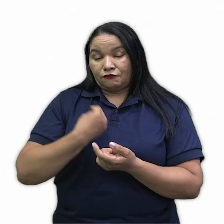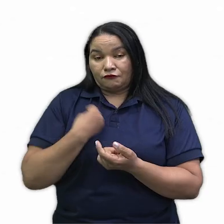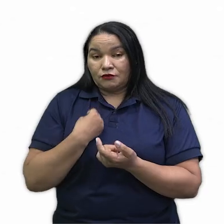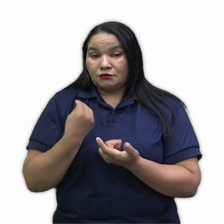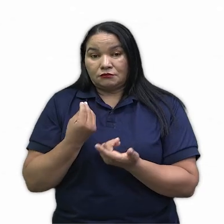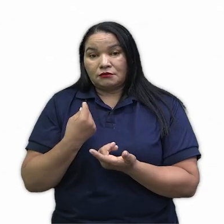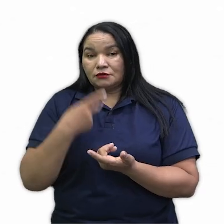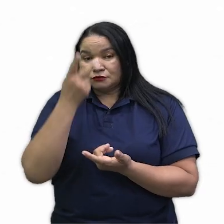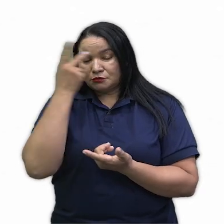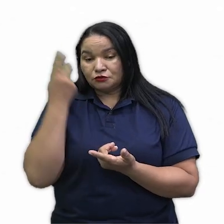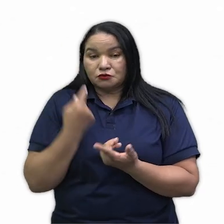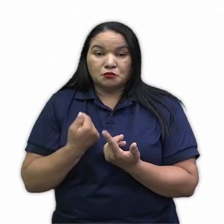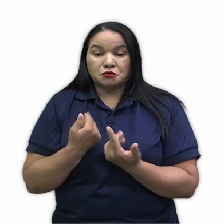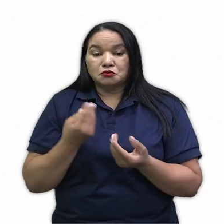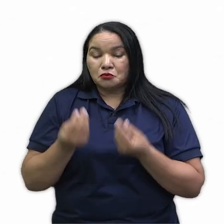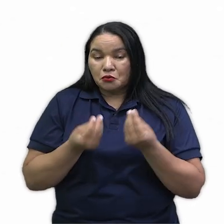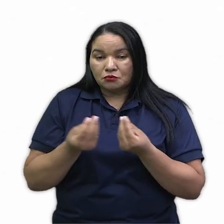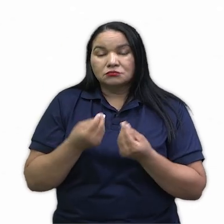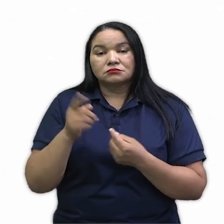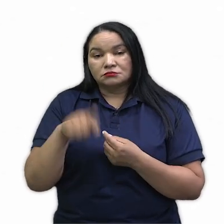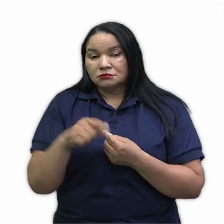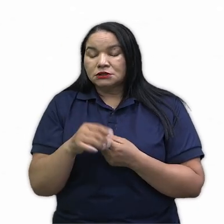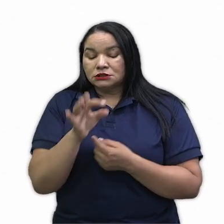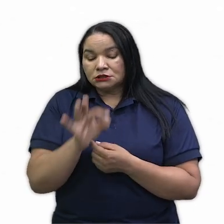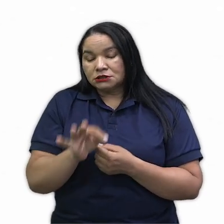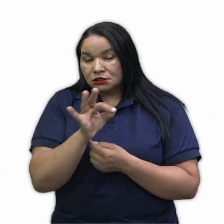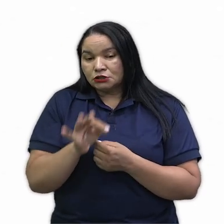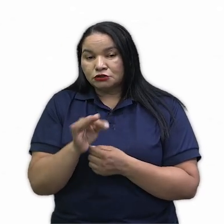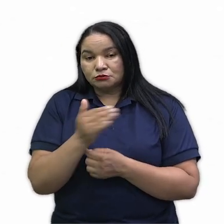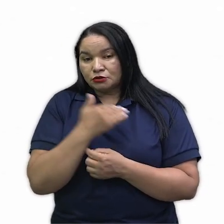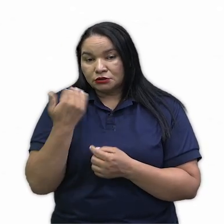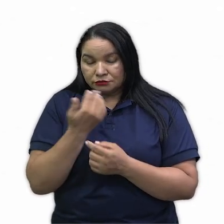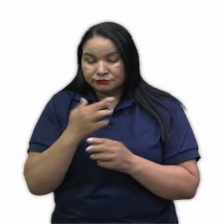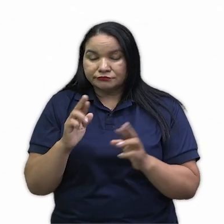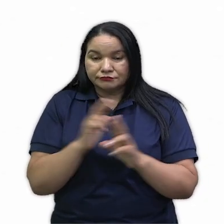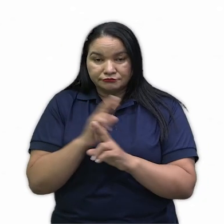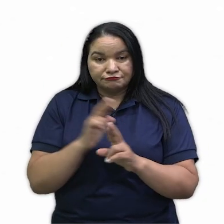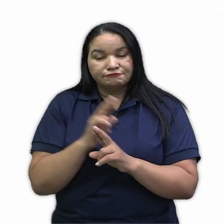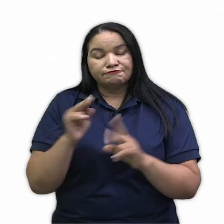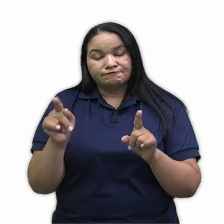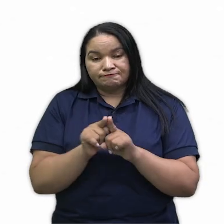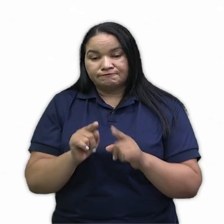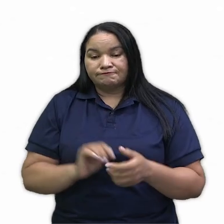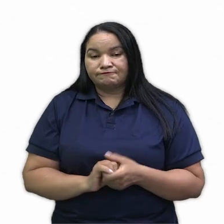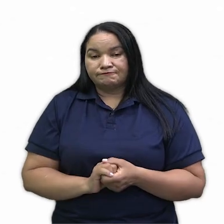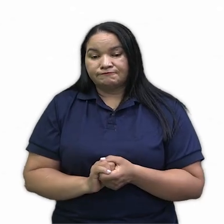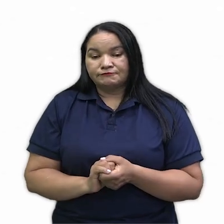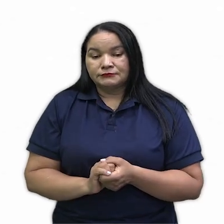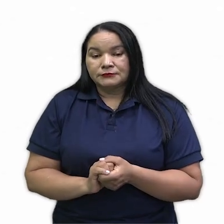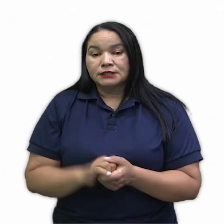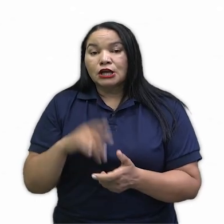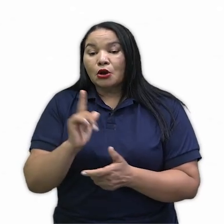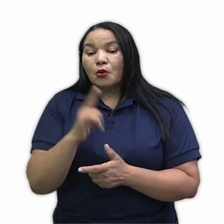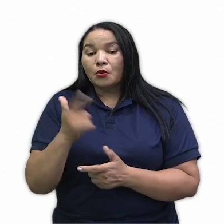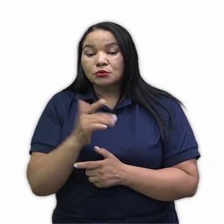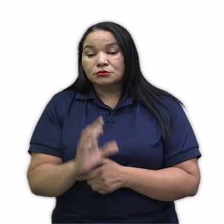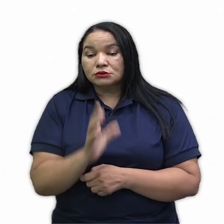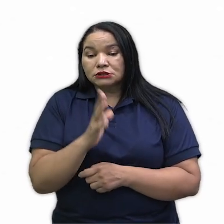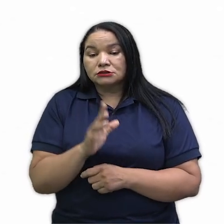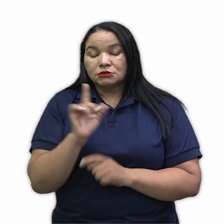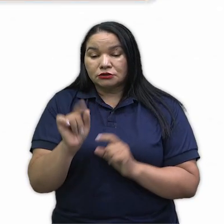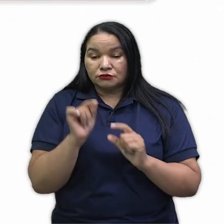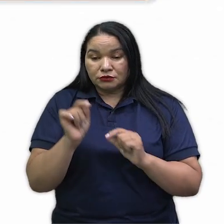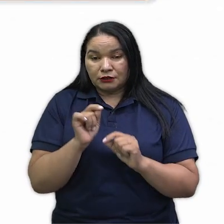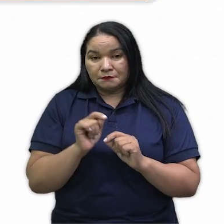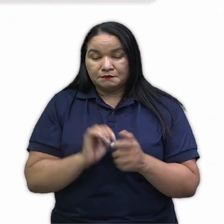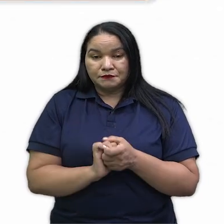vida das pessoas. Então, a taxa de mortalidade vai estar relacionado também a isso. E outra situação em